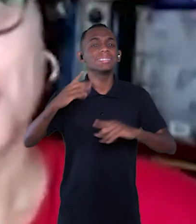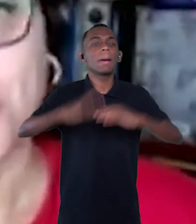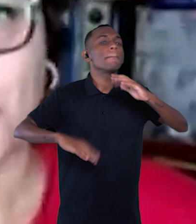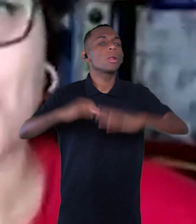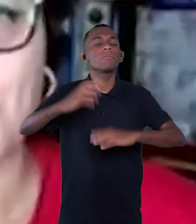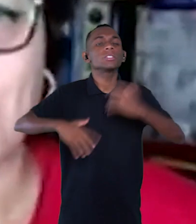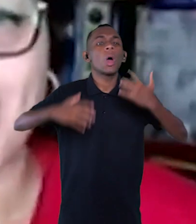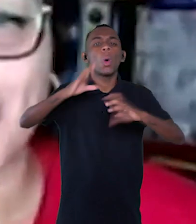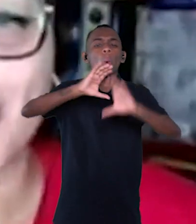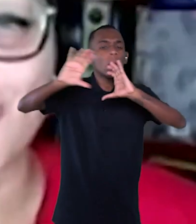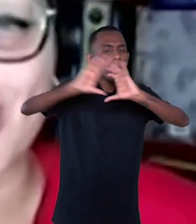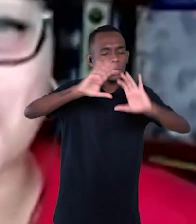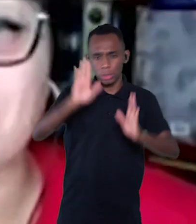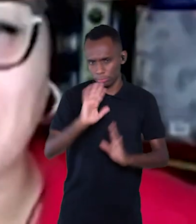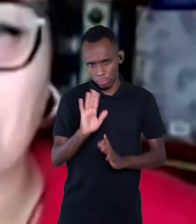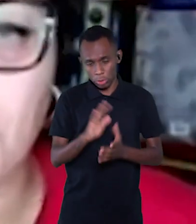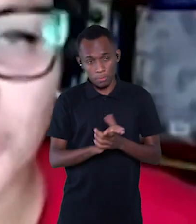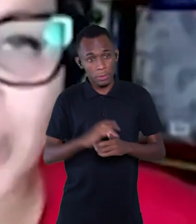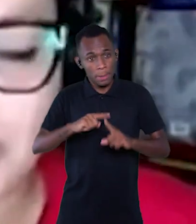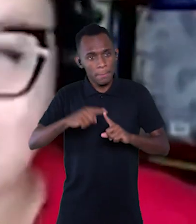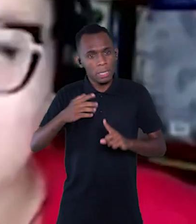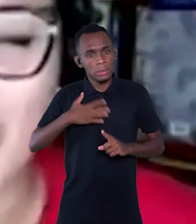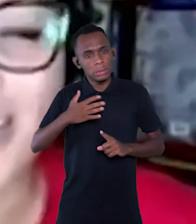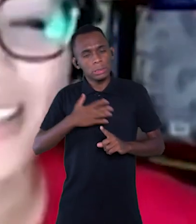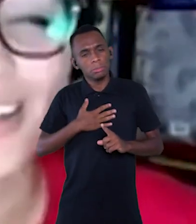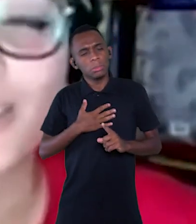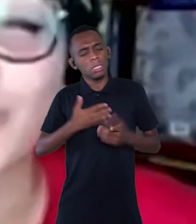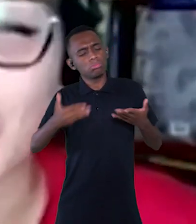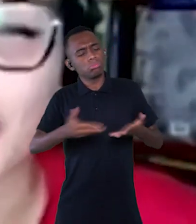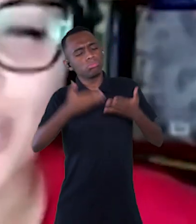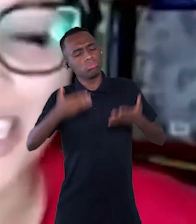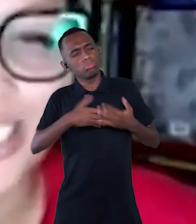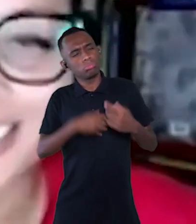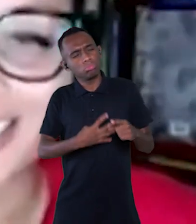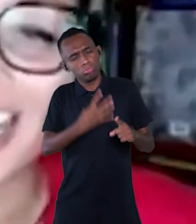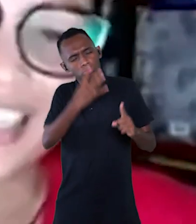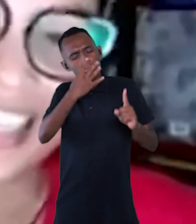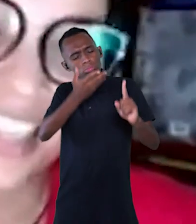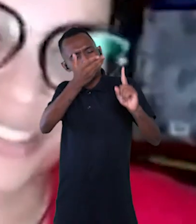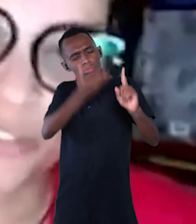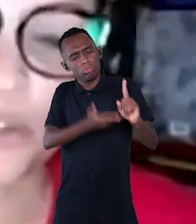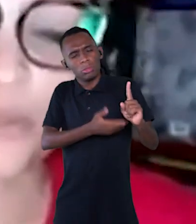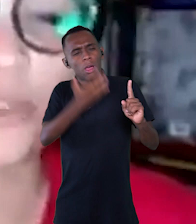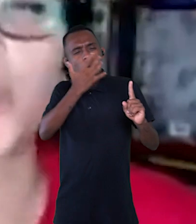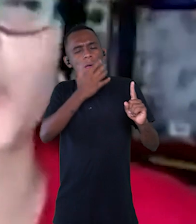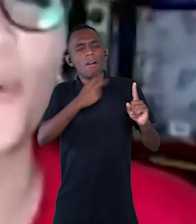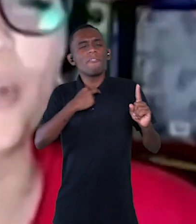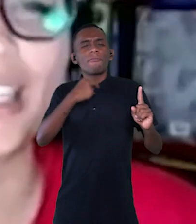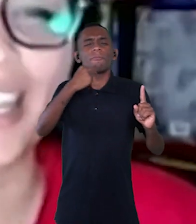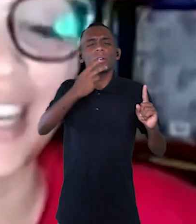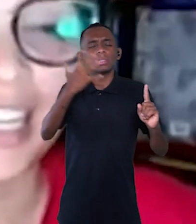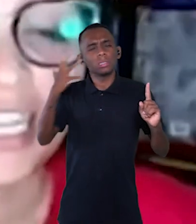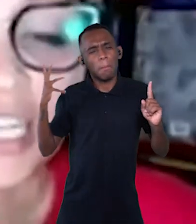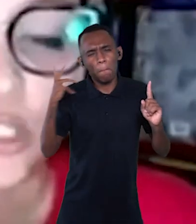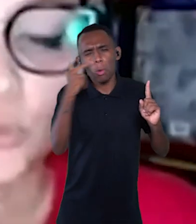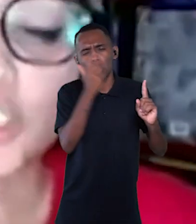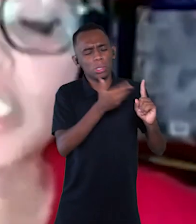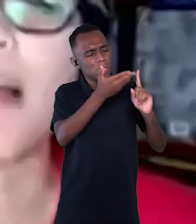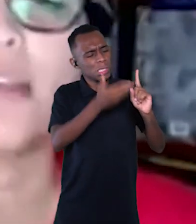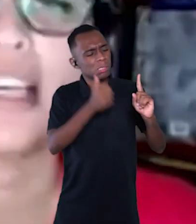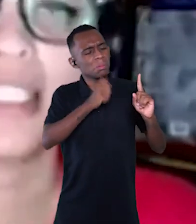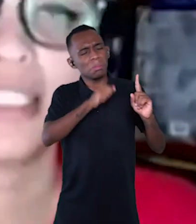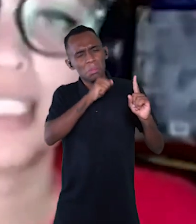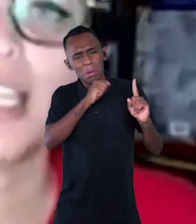cantou profissionalmente. Mas eu tenho muito da minha inspiração no jeito dela de cantar, naquela voz bonitona dela,